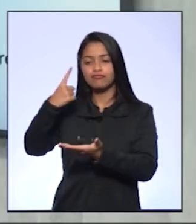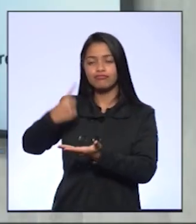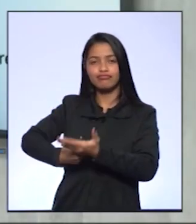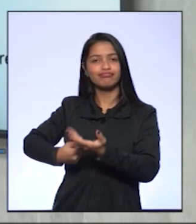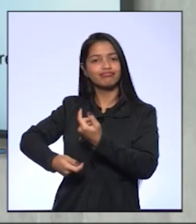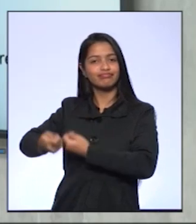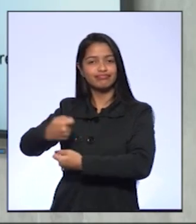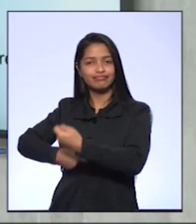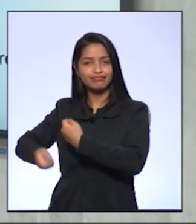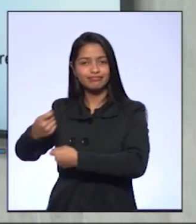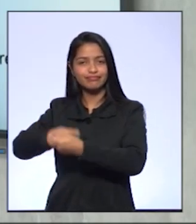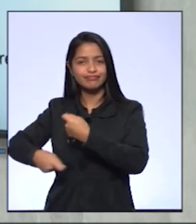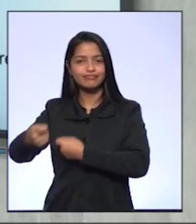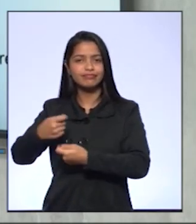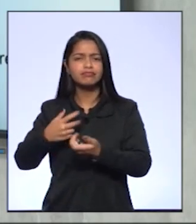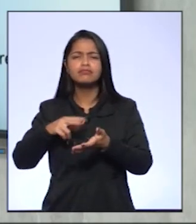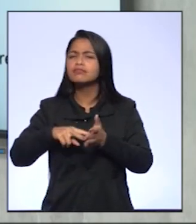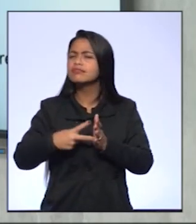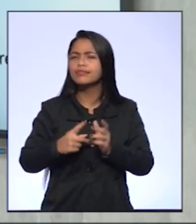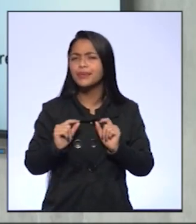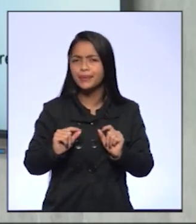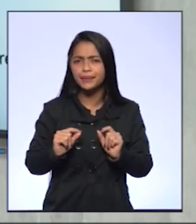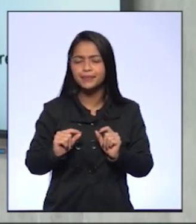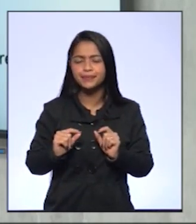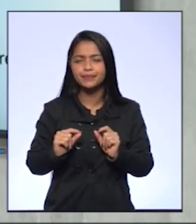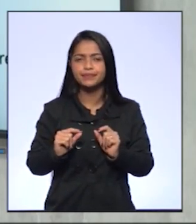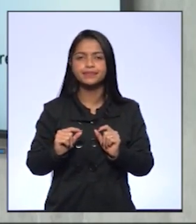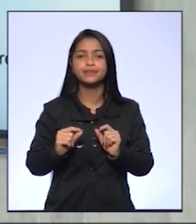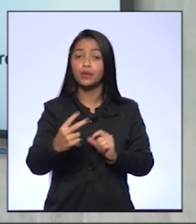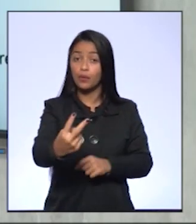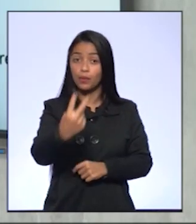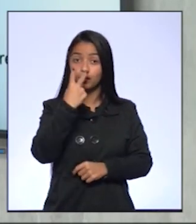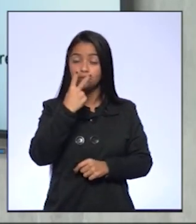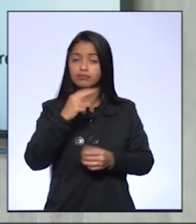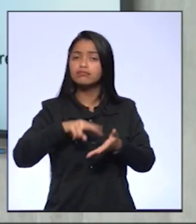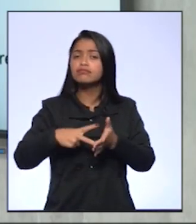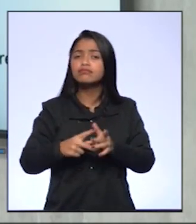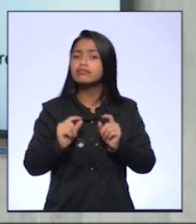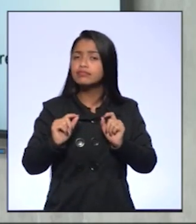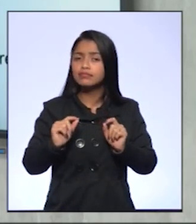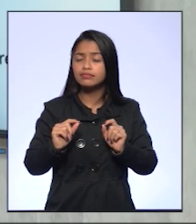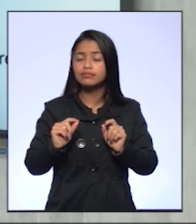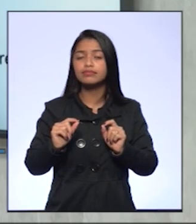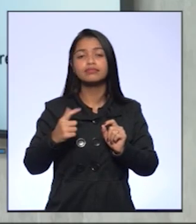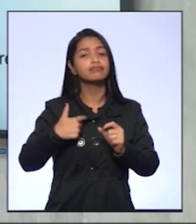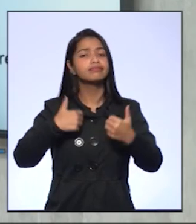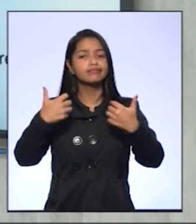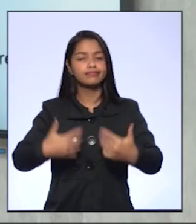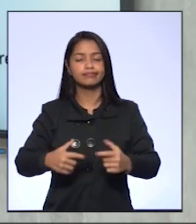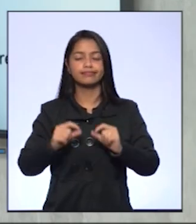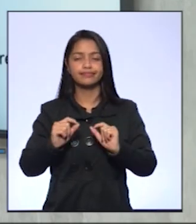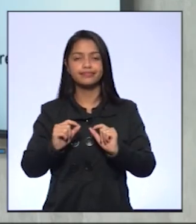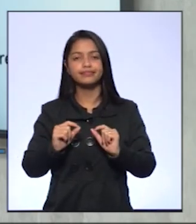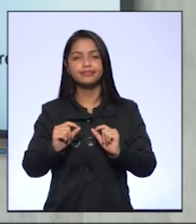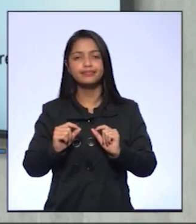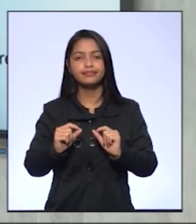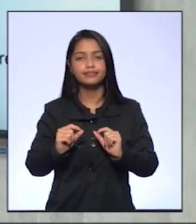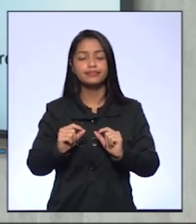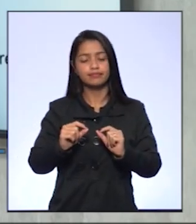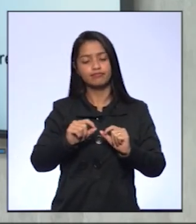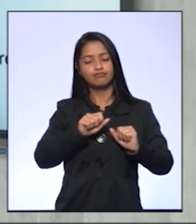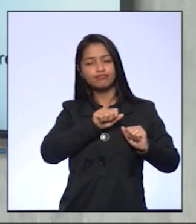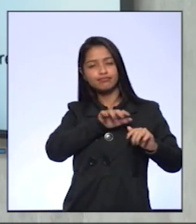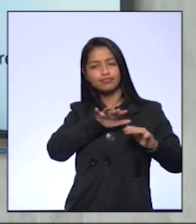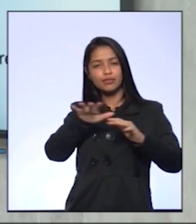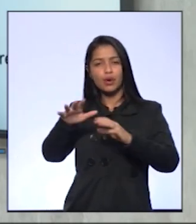mim. O que eu quero dizer com isso? Eu quero dizer com isso, com essa lógica que eu acabei de falar, que o fato deles terem ido para o Oriente,